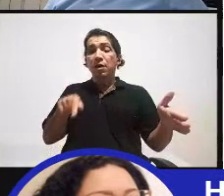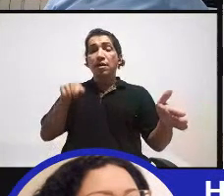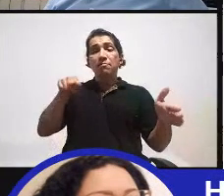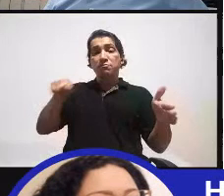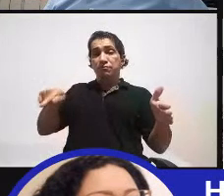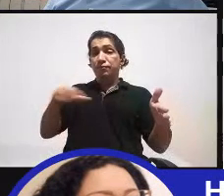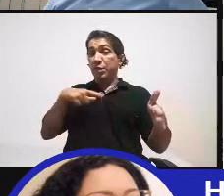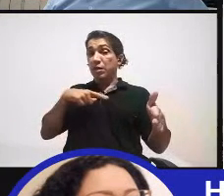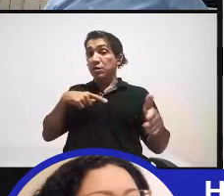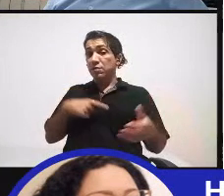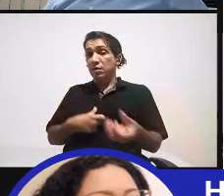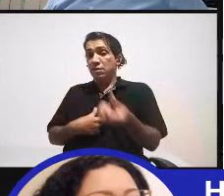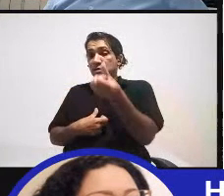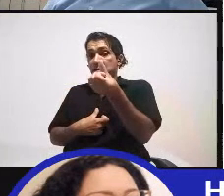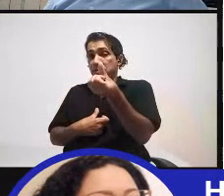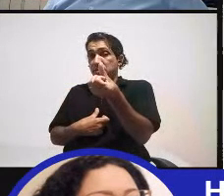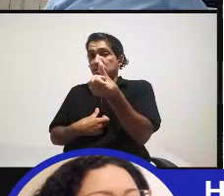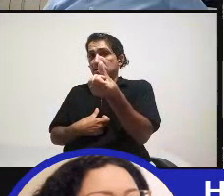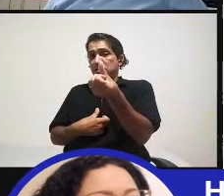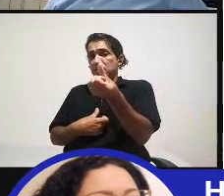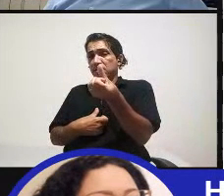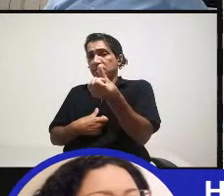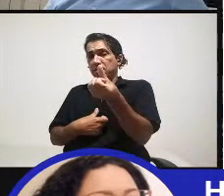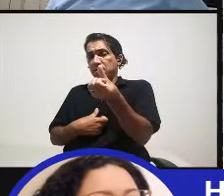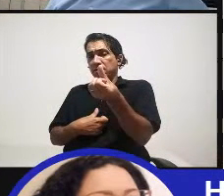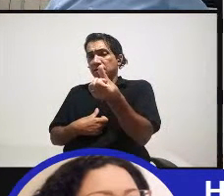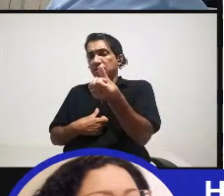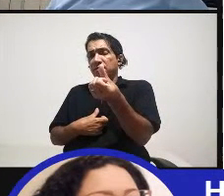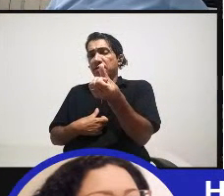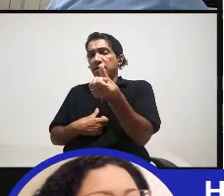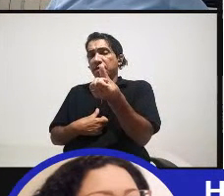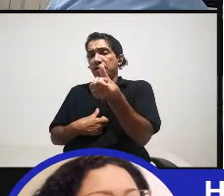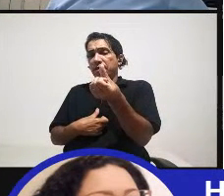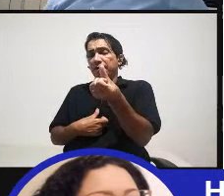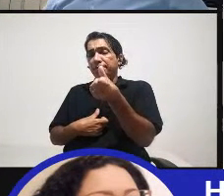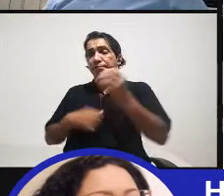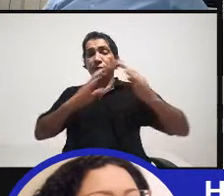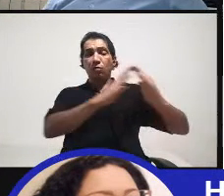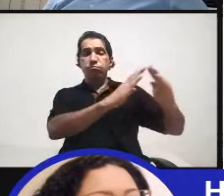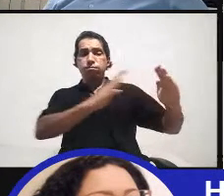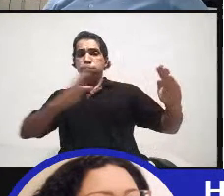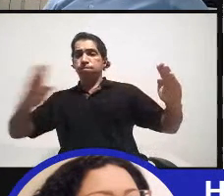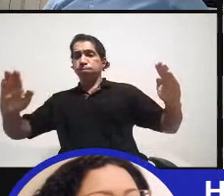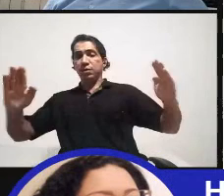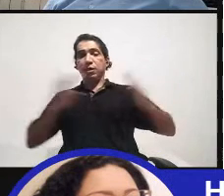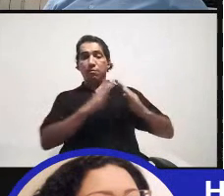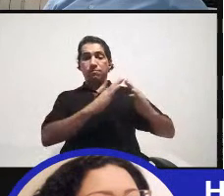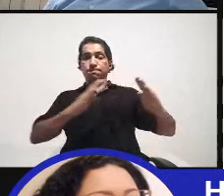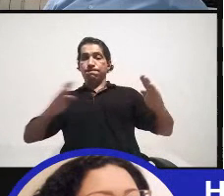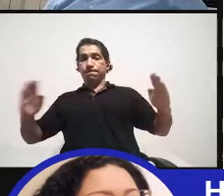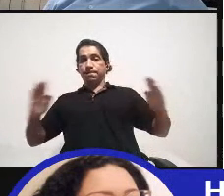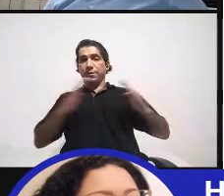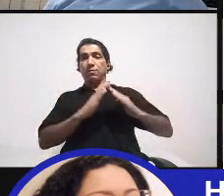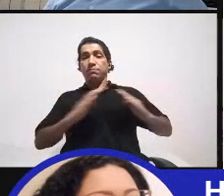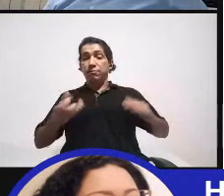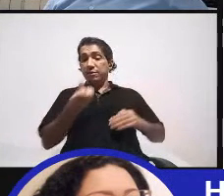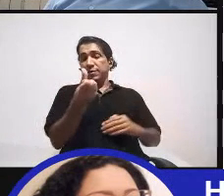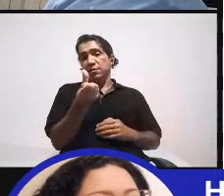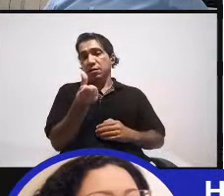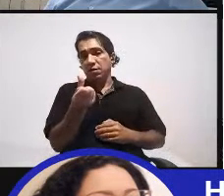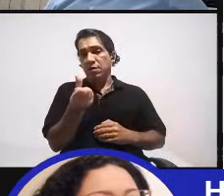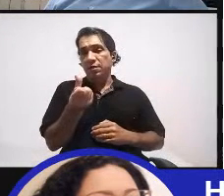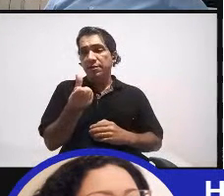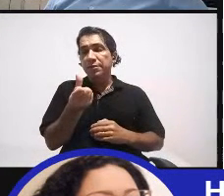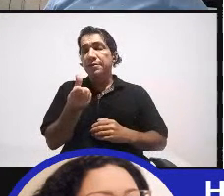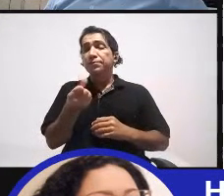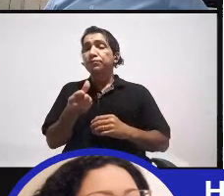gente aplicou essa solução como uma prova de conceito nesse galpão aqui, tá? Então, aqui, observa, a gente tem aqui todos os dados,